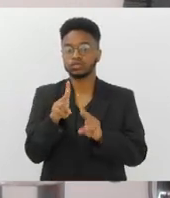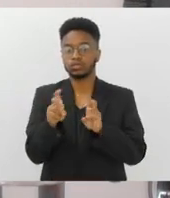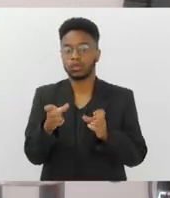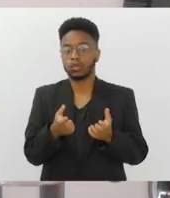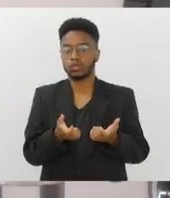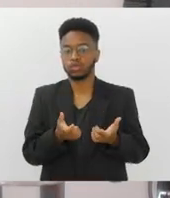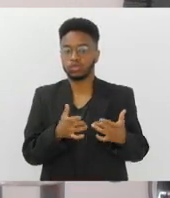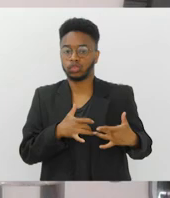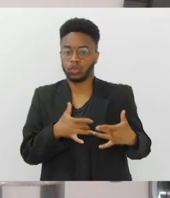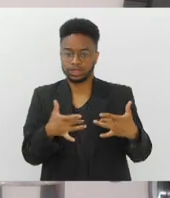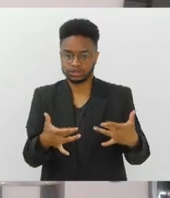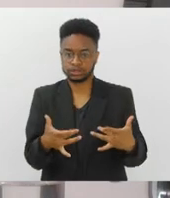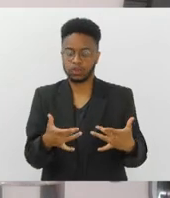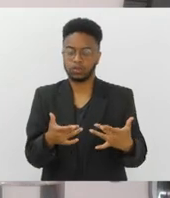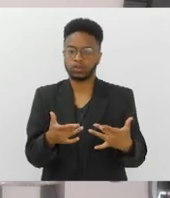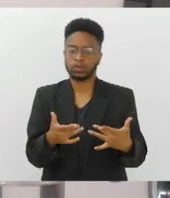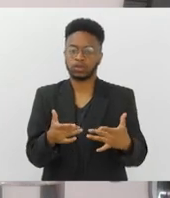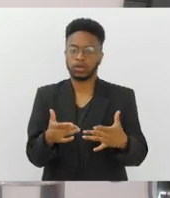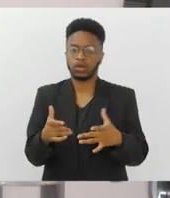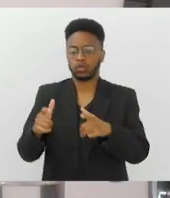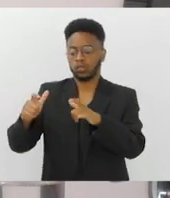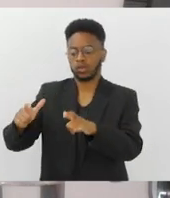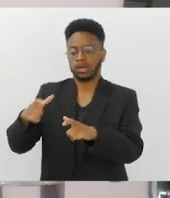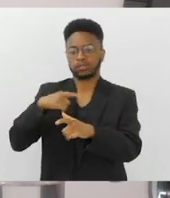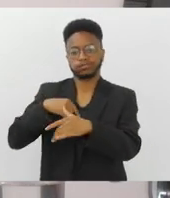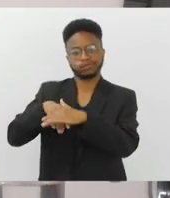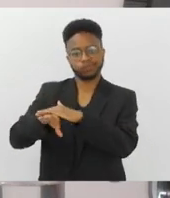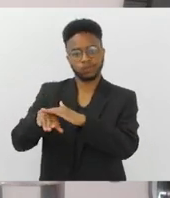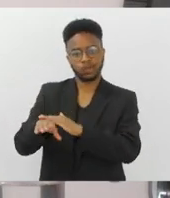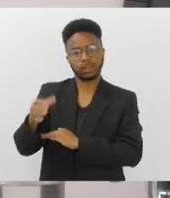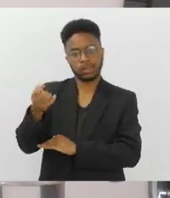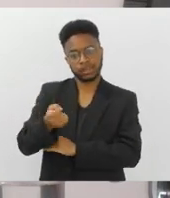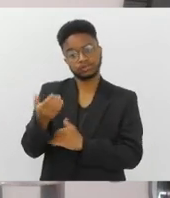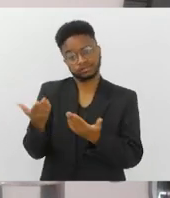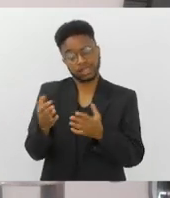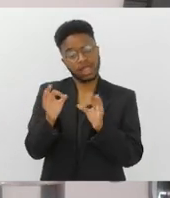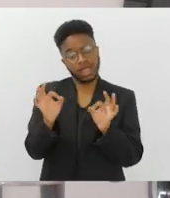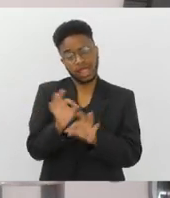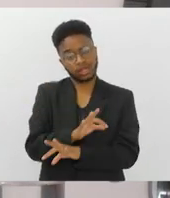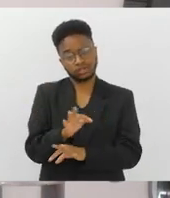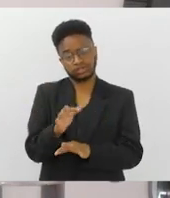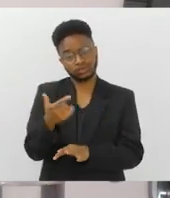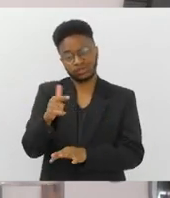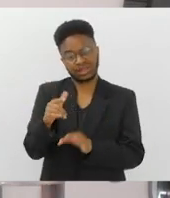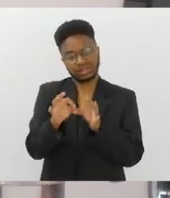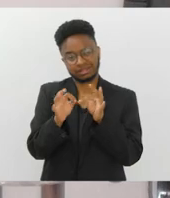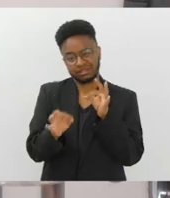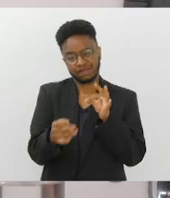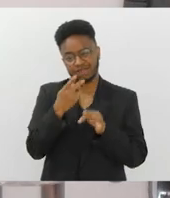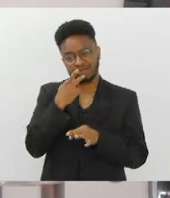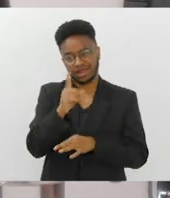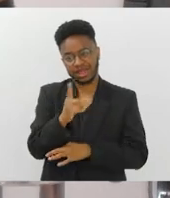banco de leite, né? Isso é importante. E é isso, não tem muita coisa para falar, gente.